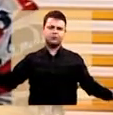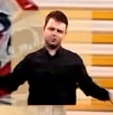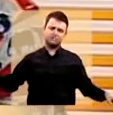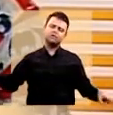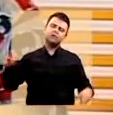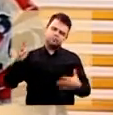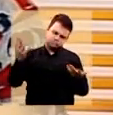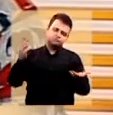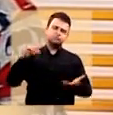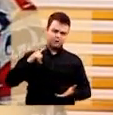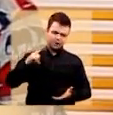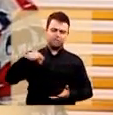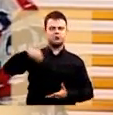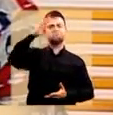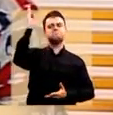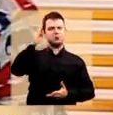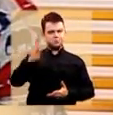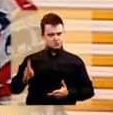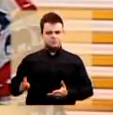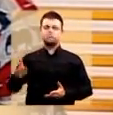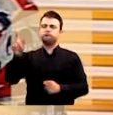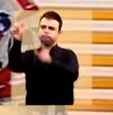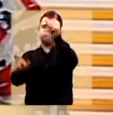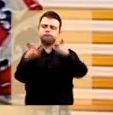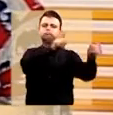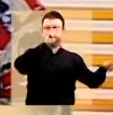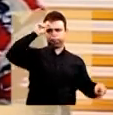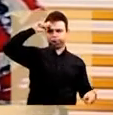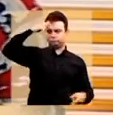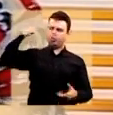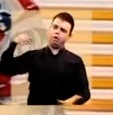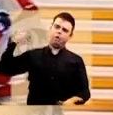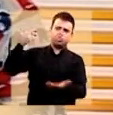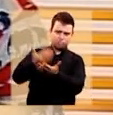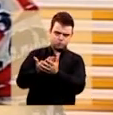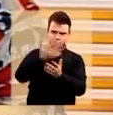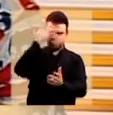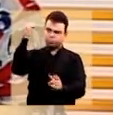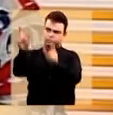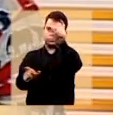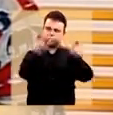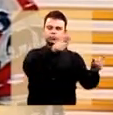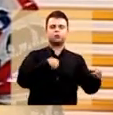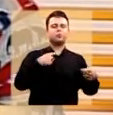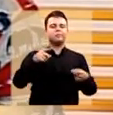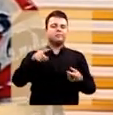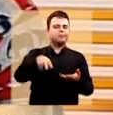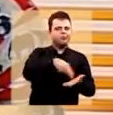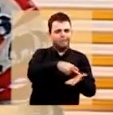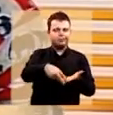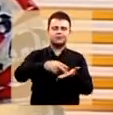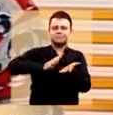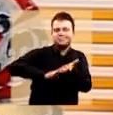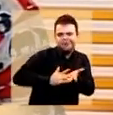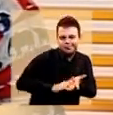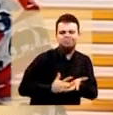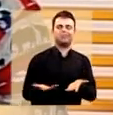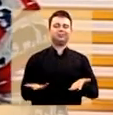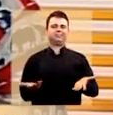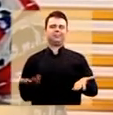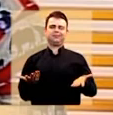claro, algumas manifestações culturais populares brasileiras, né? Que estão aí até hoje, né? Que deram origem ao samba, que deram origem a